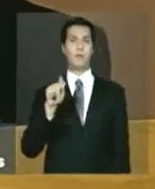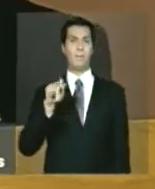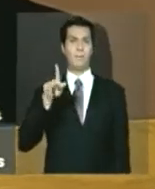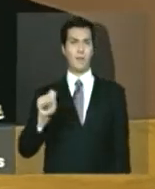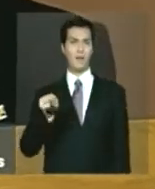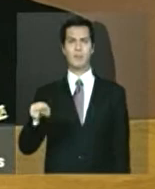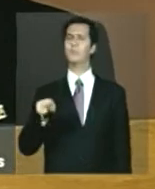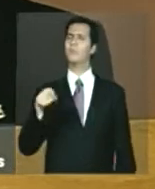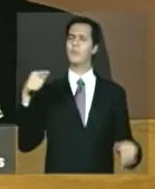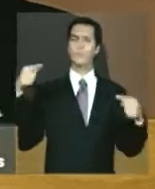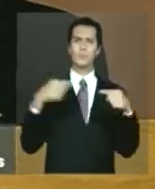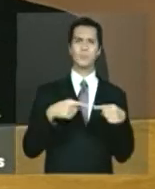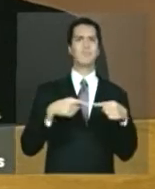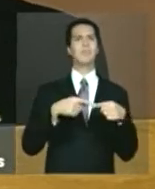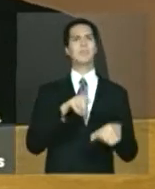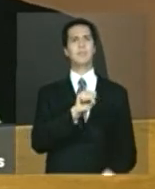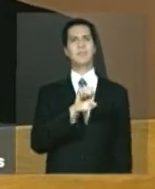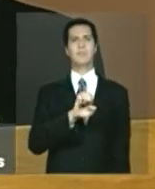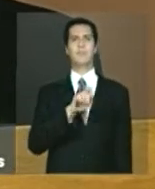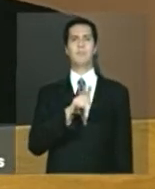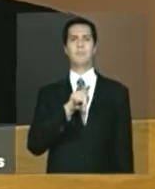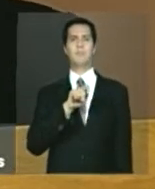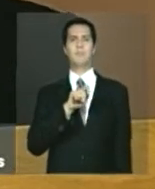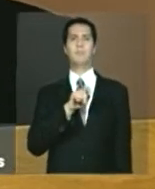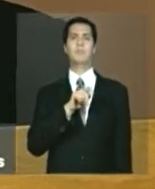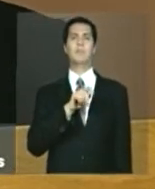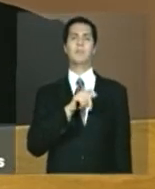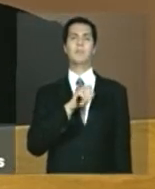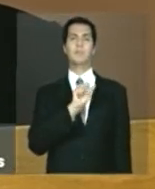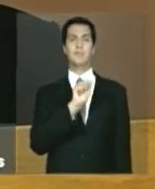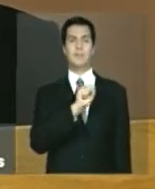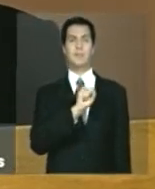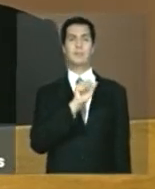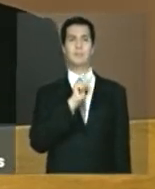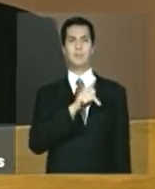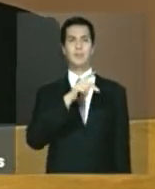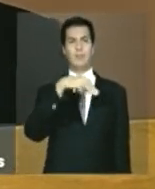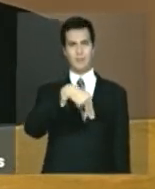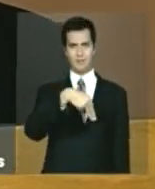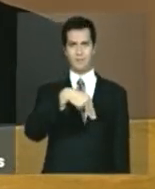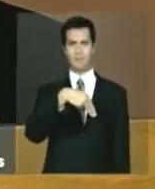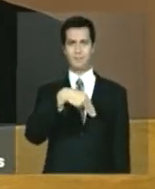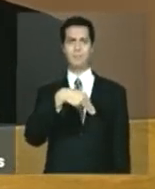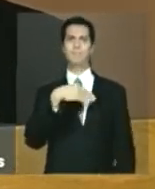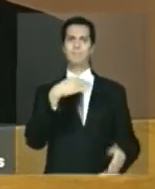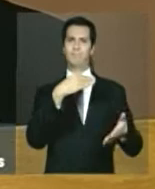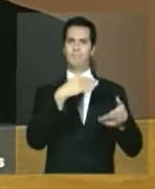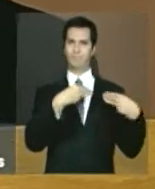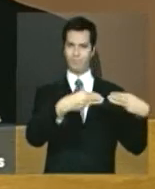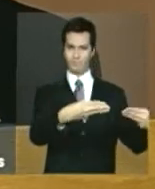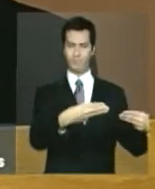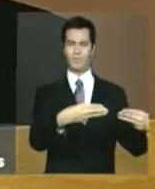mulheres é um programa que representa o